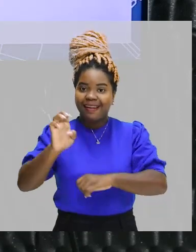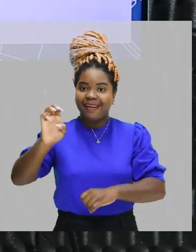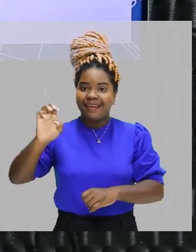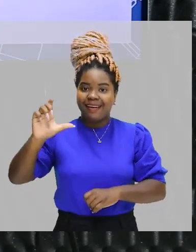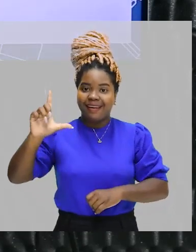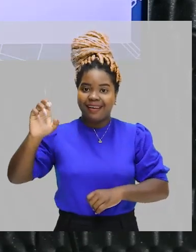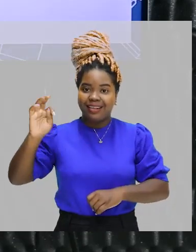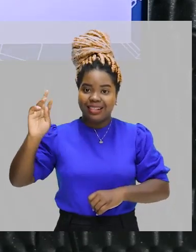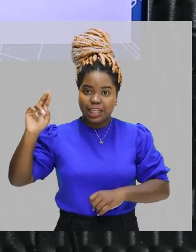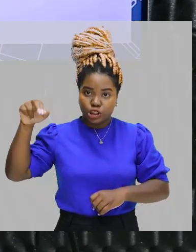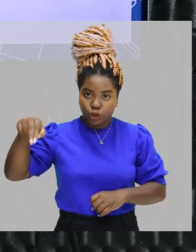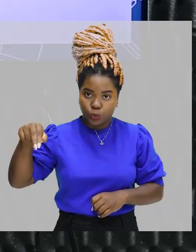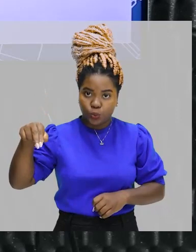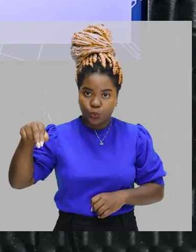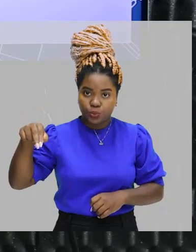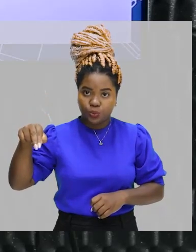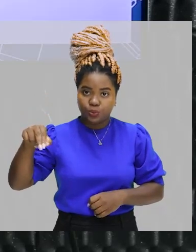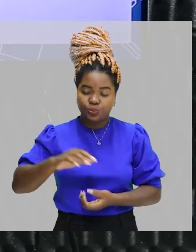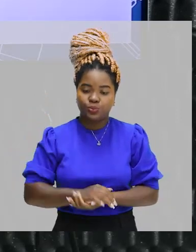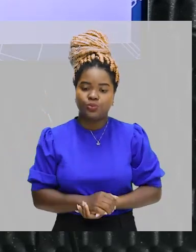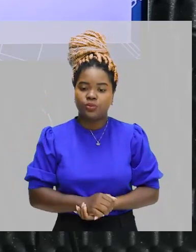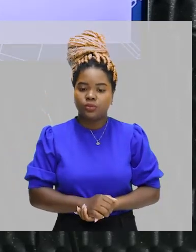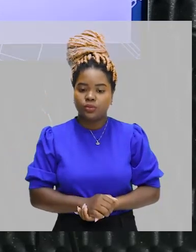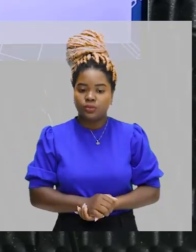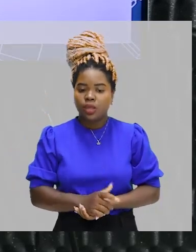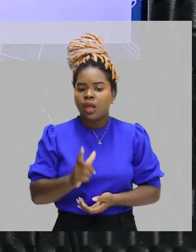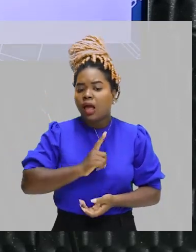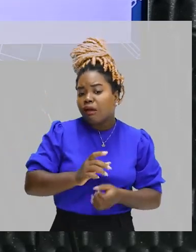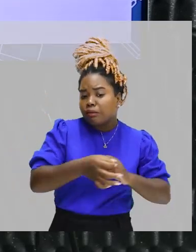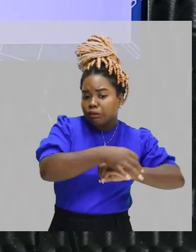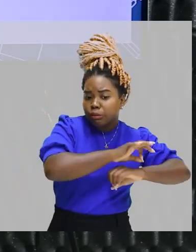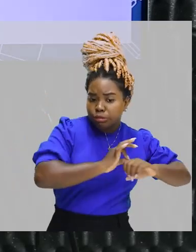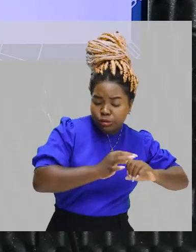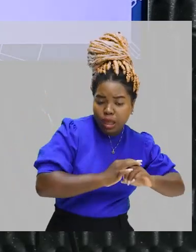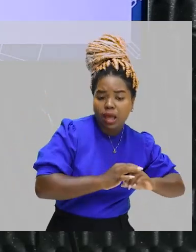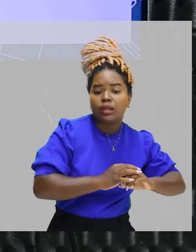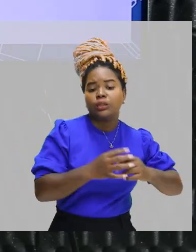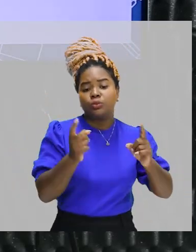Ok? A descoberta do elétron. Então nós temos aí o átomo, né, os